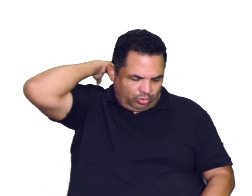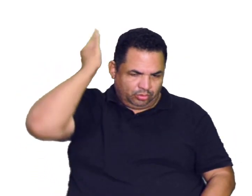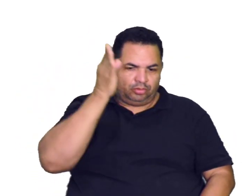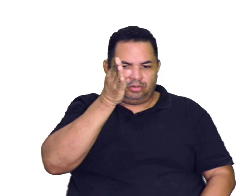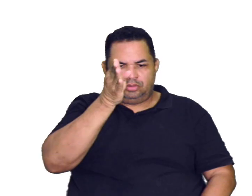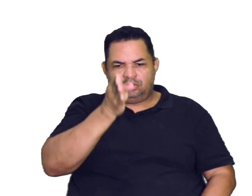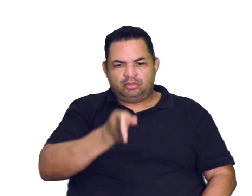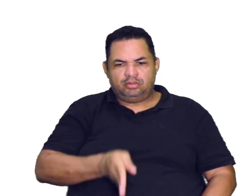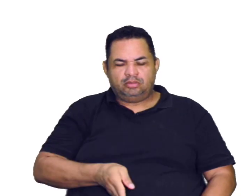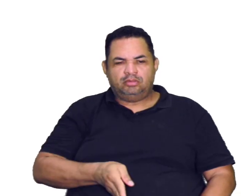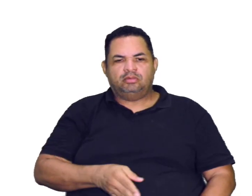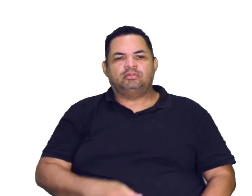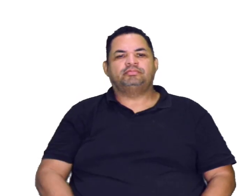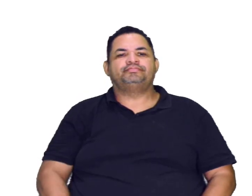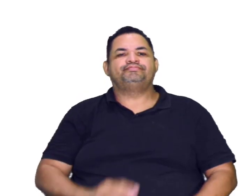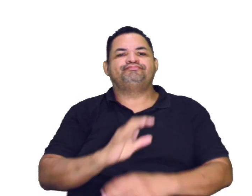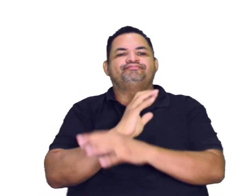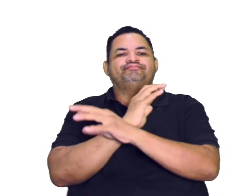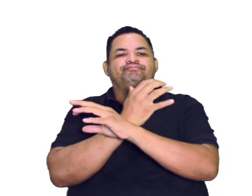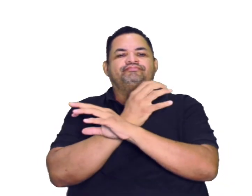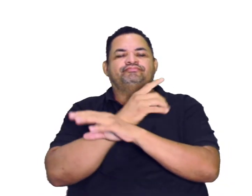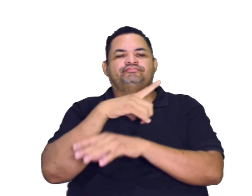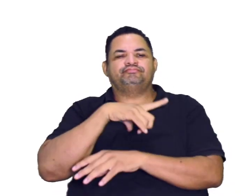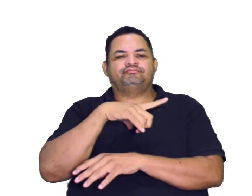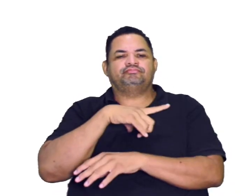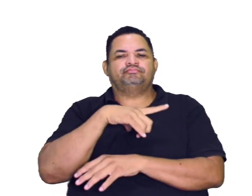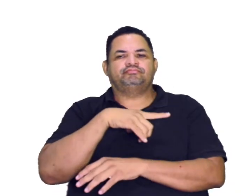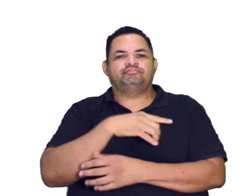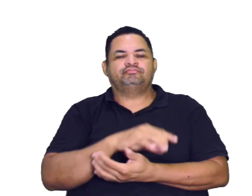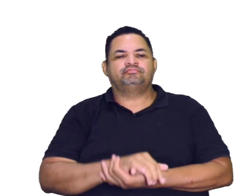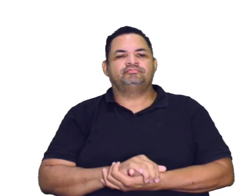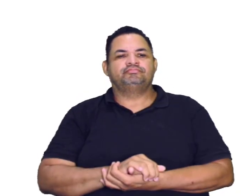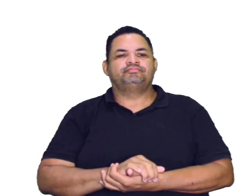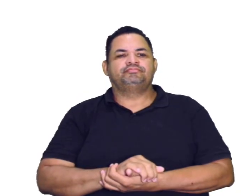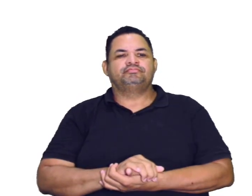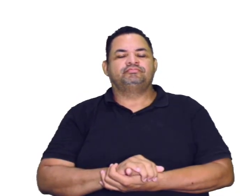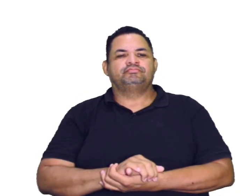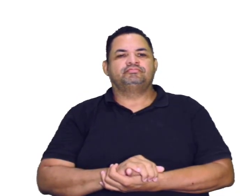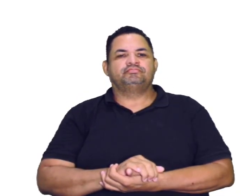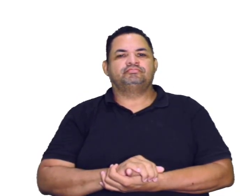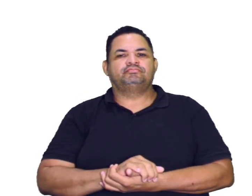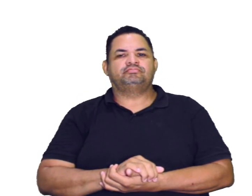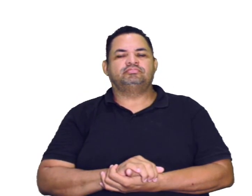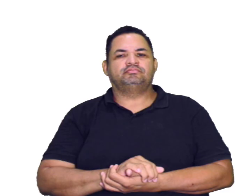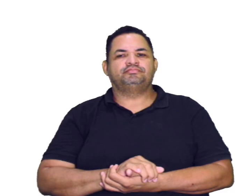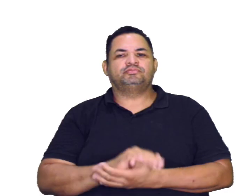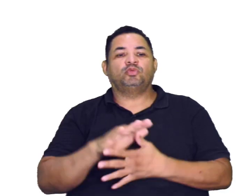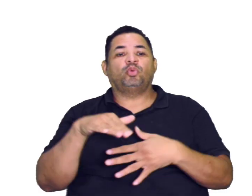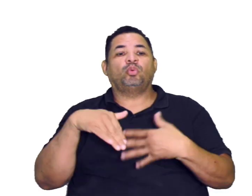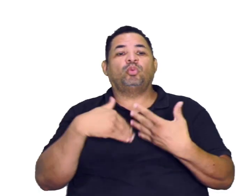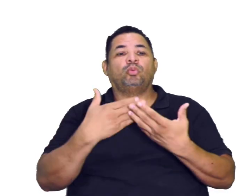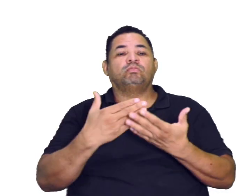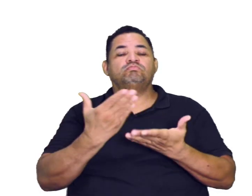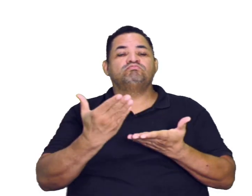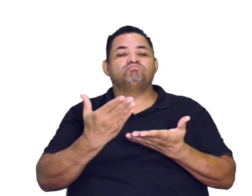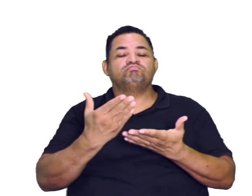coluna, chamada coluna vertebral. E aí a gente tem aí que citar quais